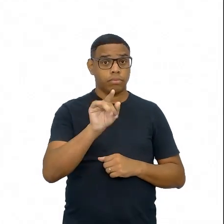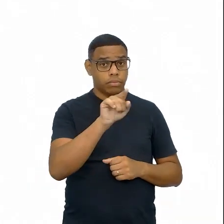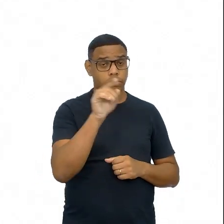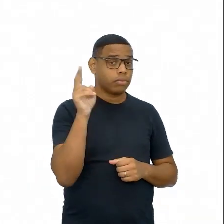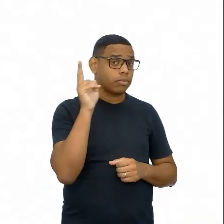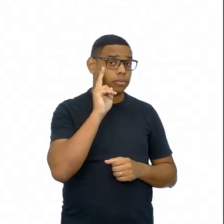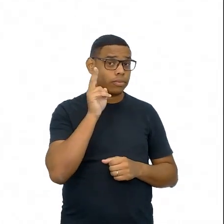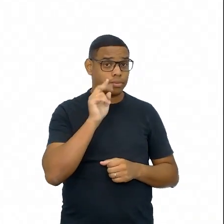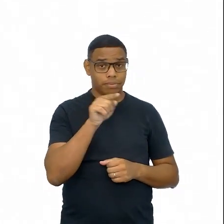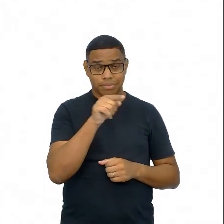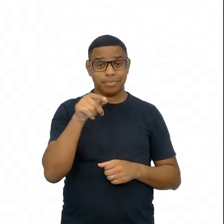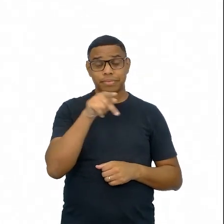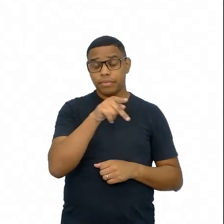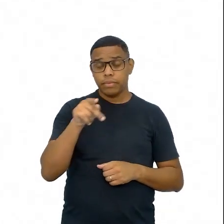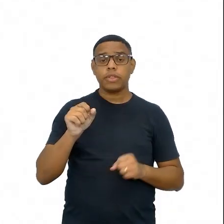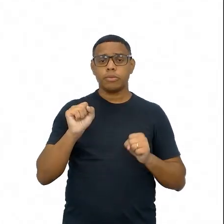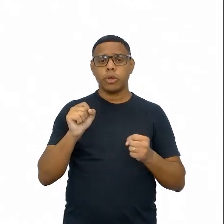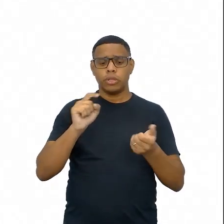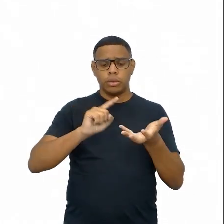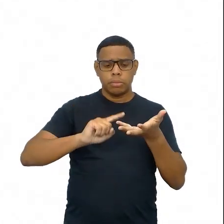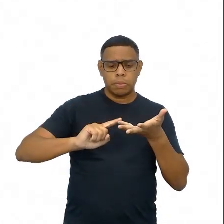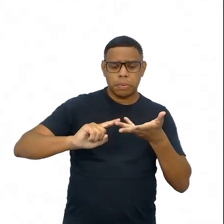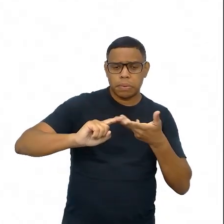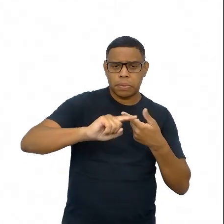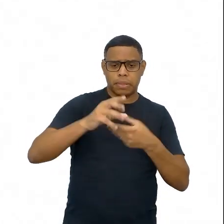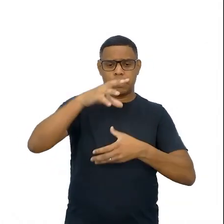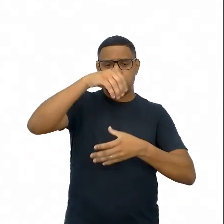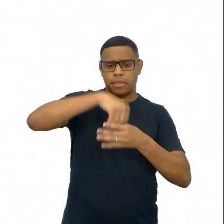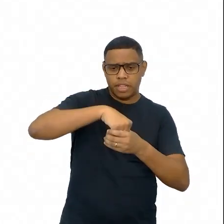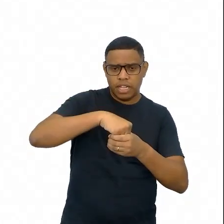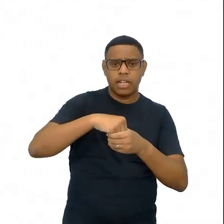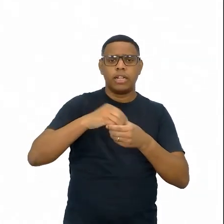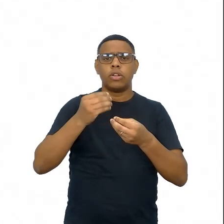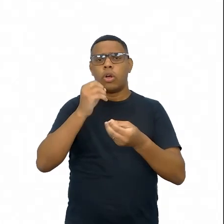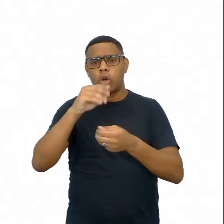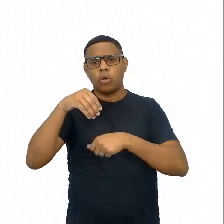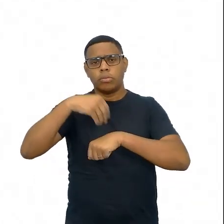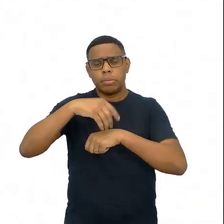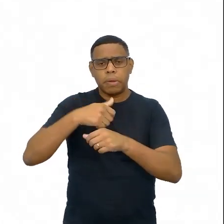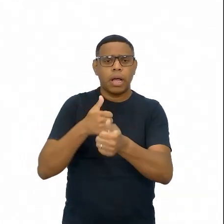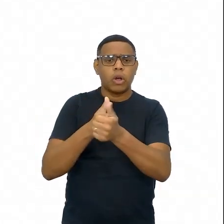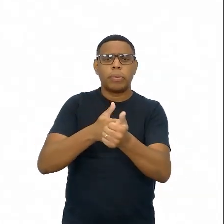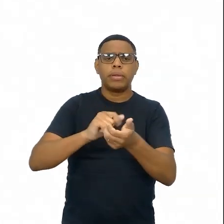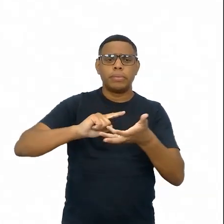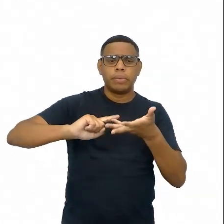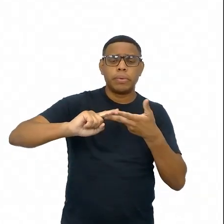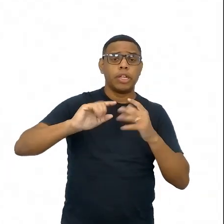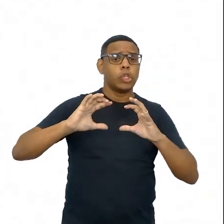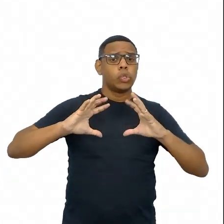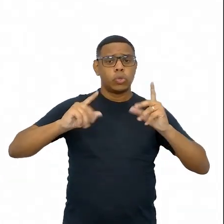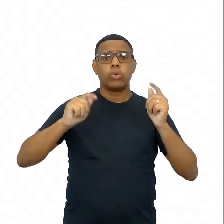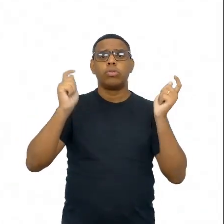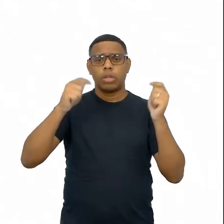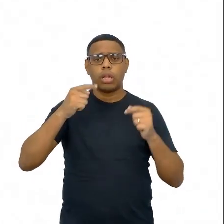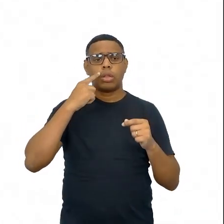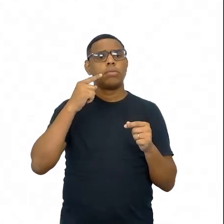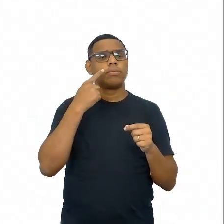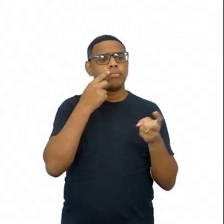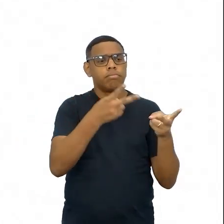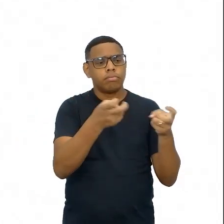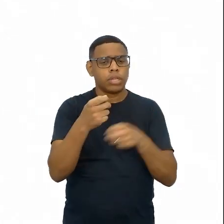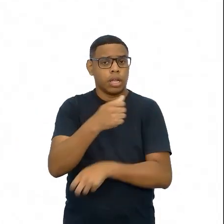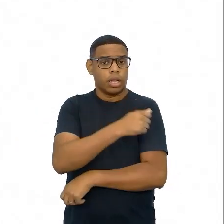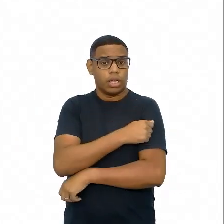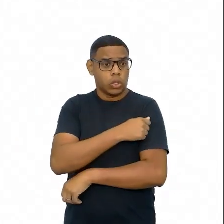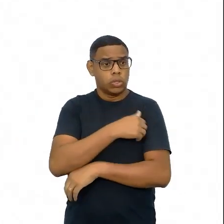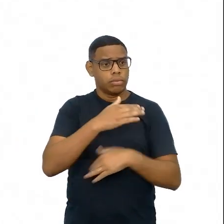você, professor, pode utilizar todos esses instrumentos de acompanhamento para verificar o desenvolvimento dos